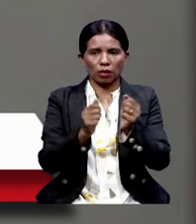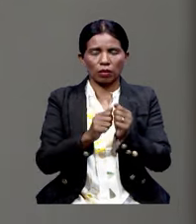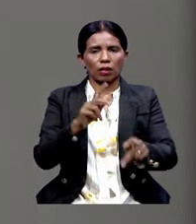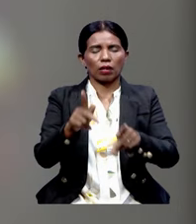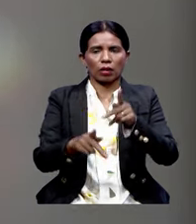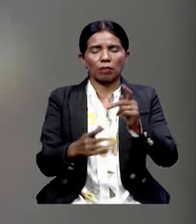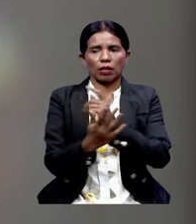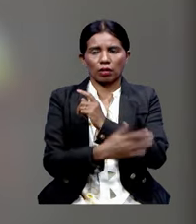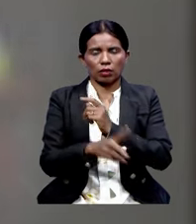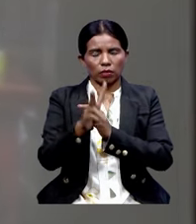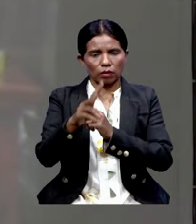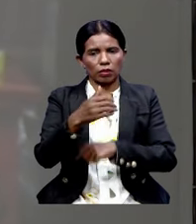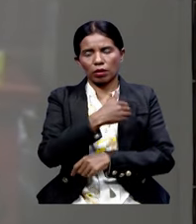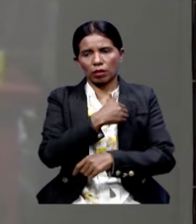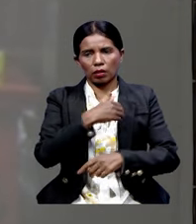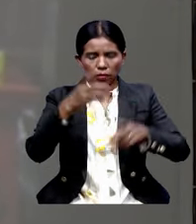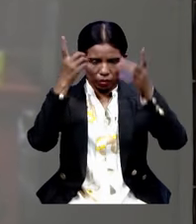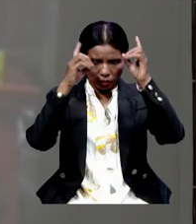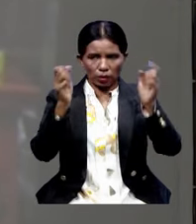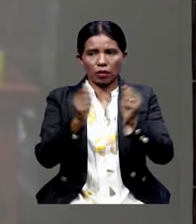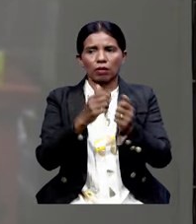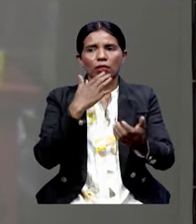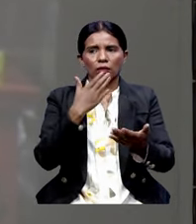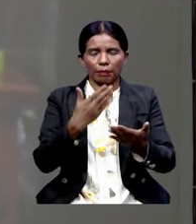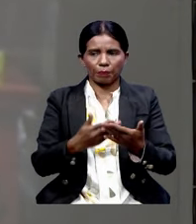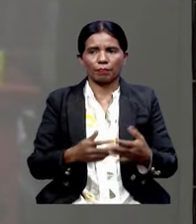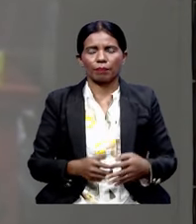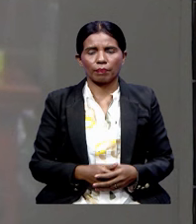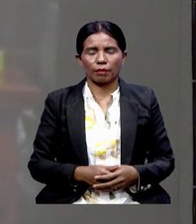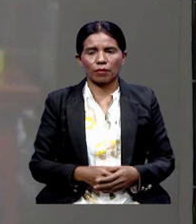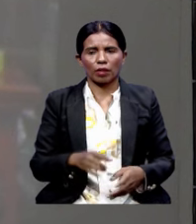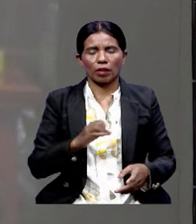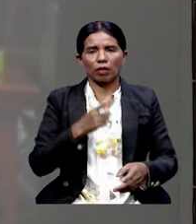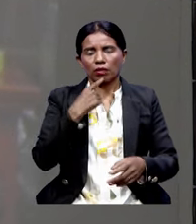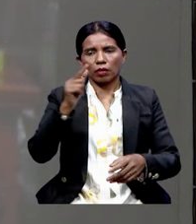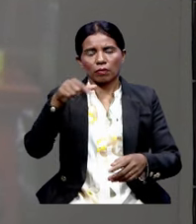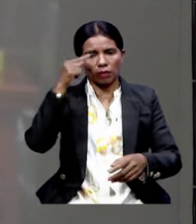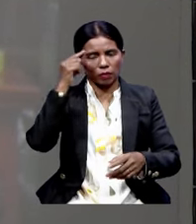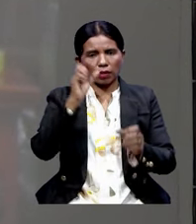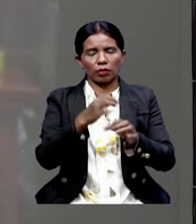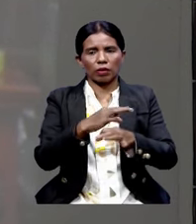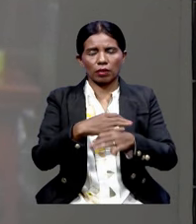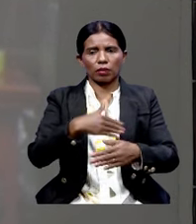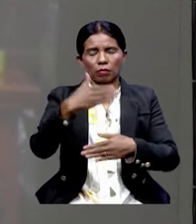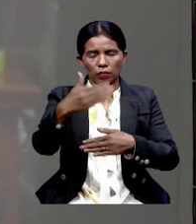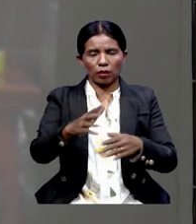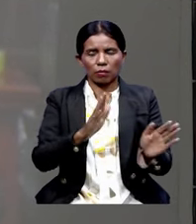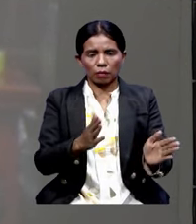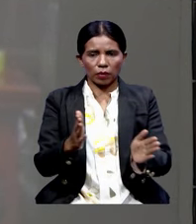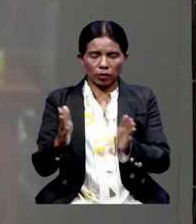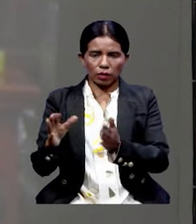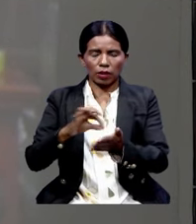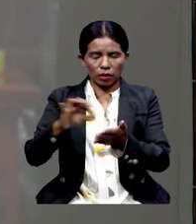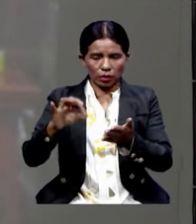comunidade rai ruane sedauk defini no dia no justo. Nune hau sugere ba governo atu adia lai proceso assinatura tratado